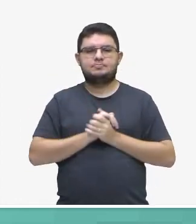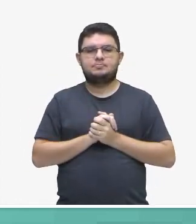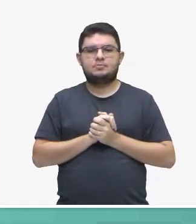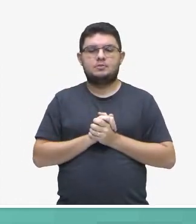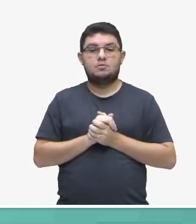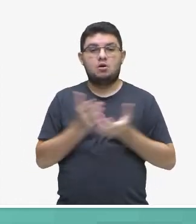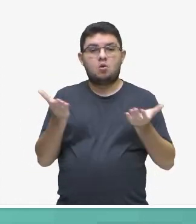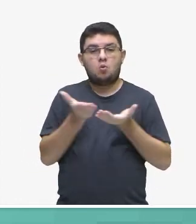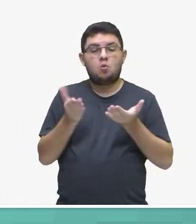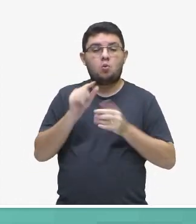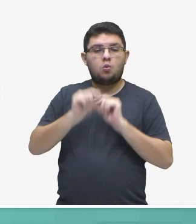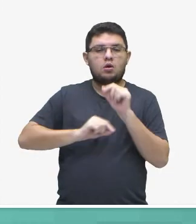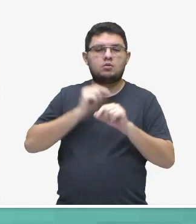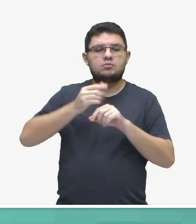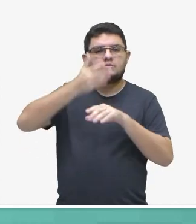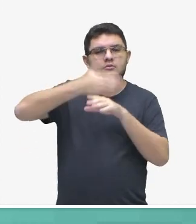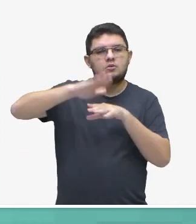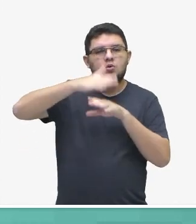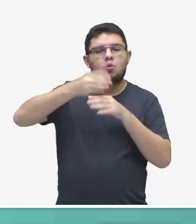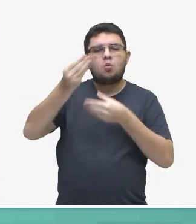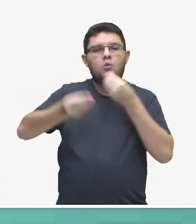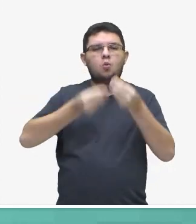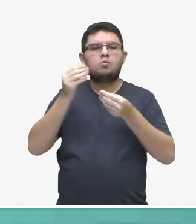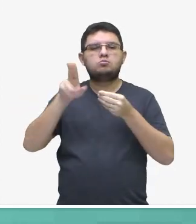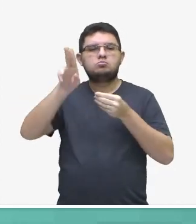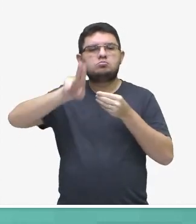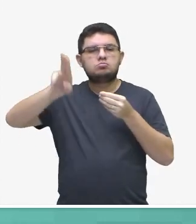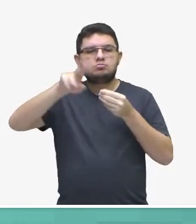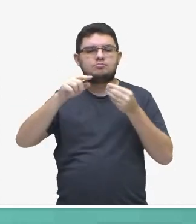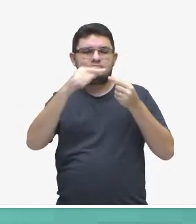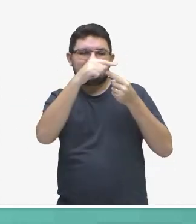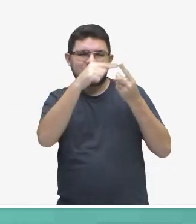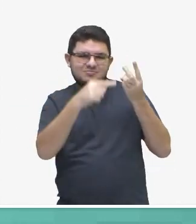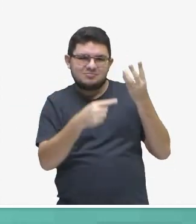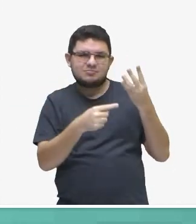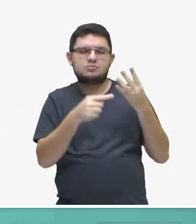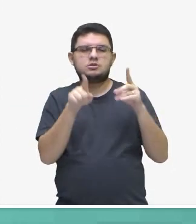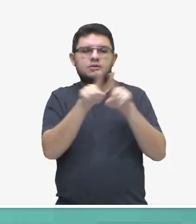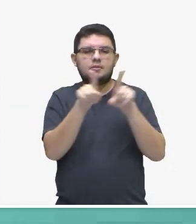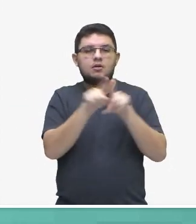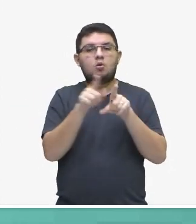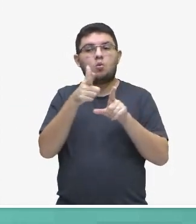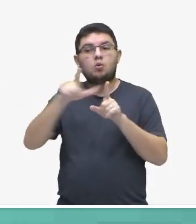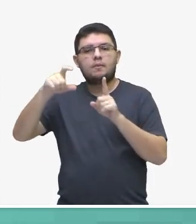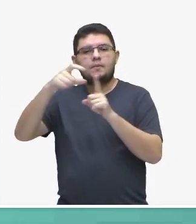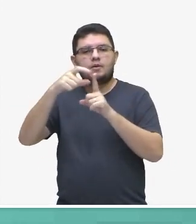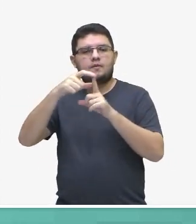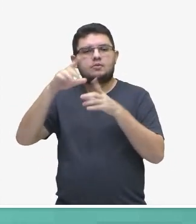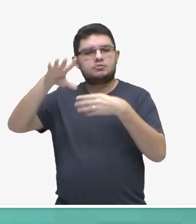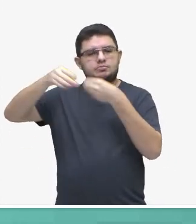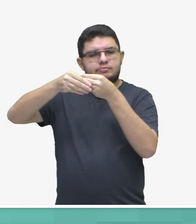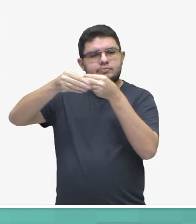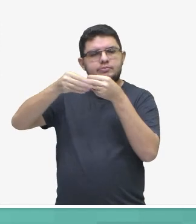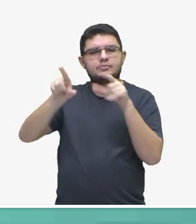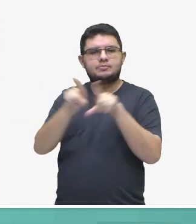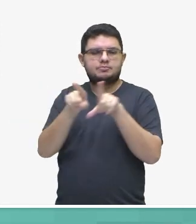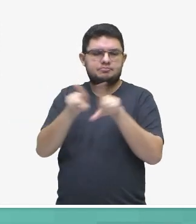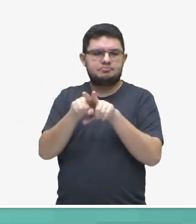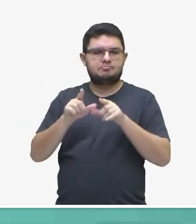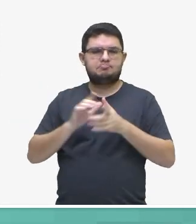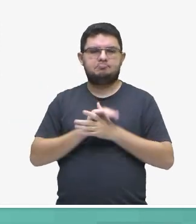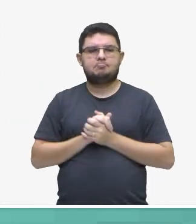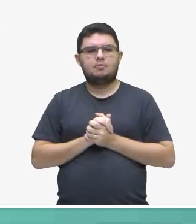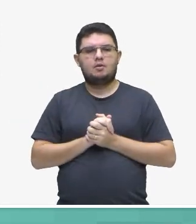agora o uso dessas WH words e outras palavras que acompanham elas no nosso practicing. Let's go!